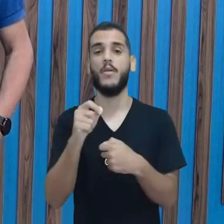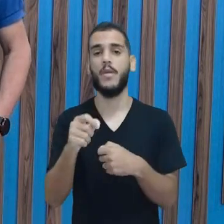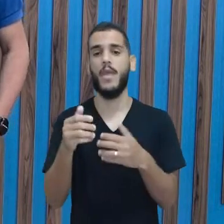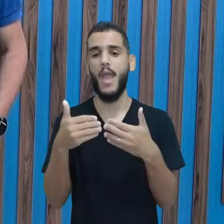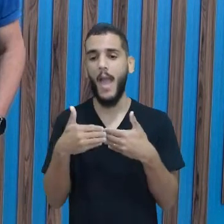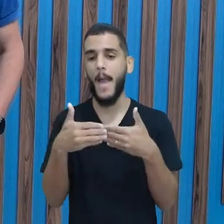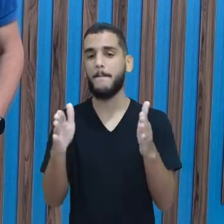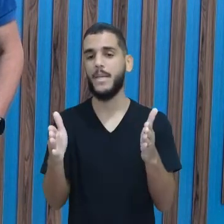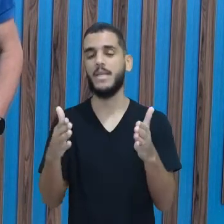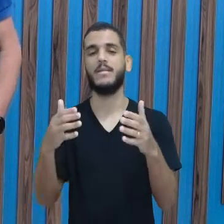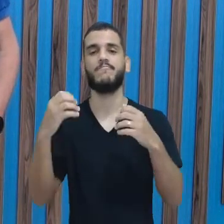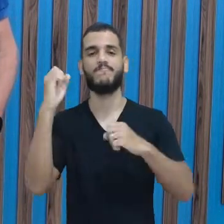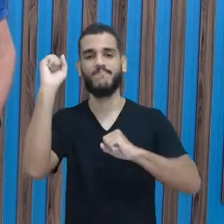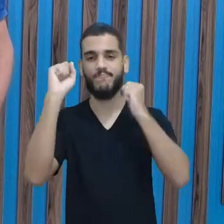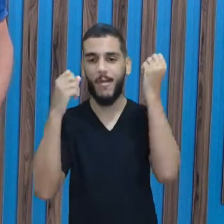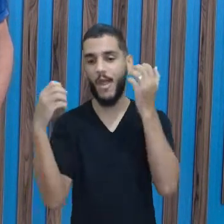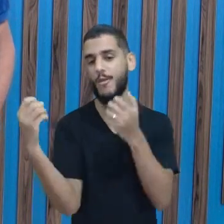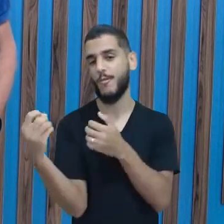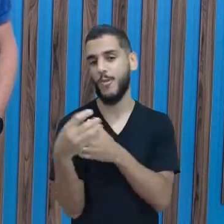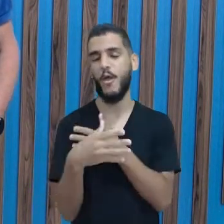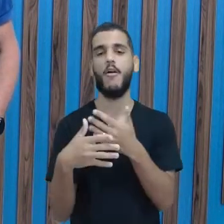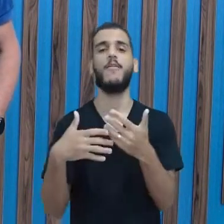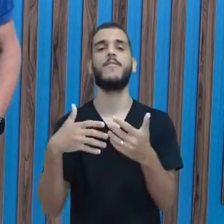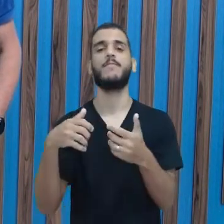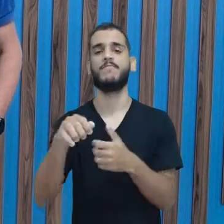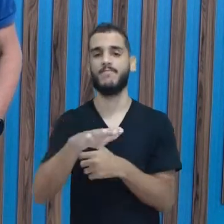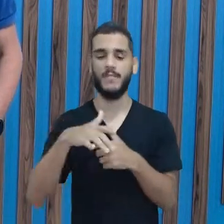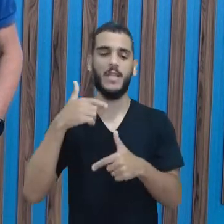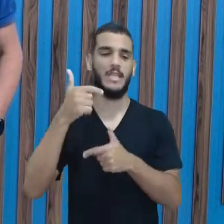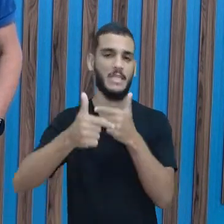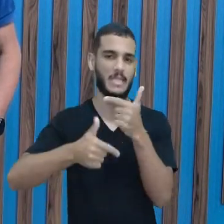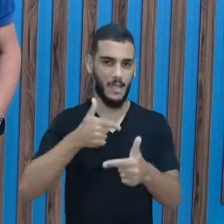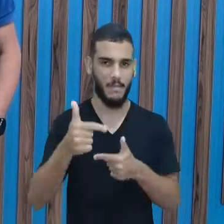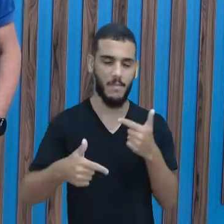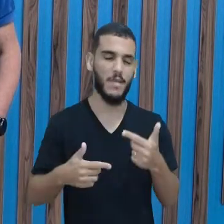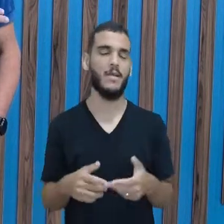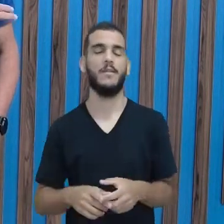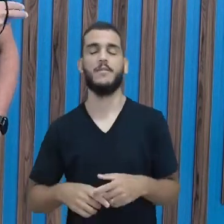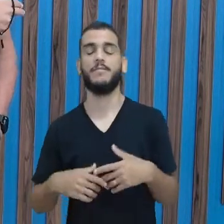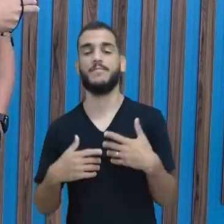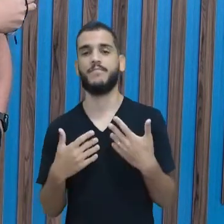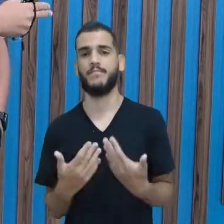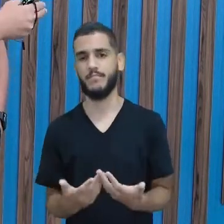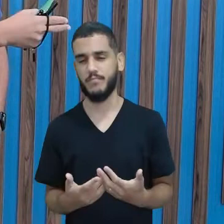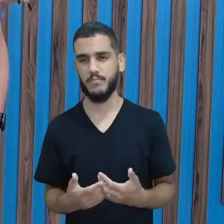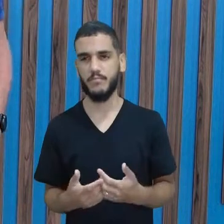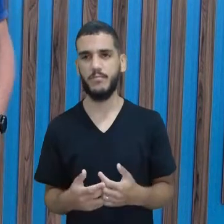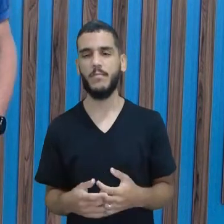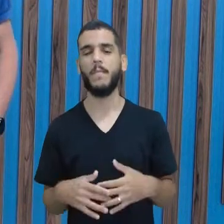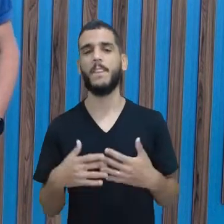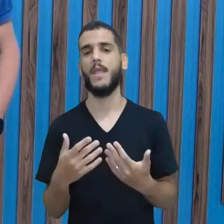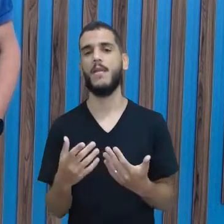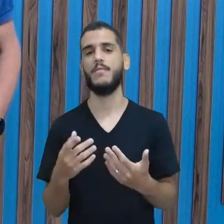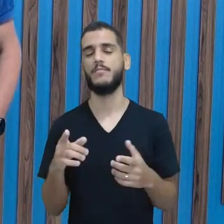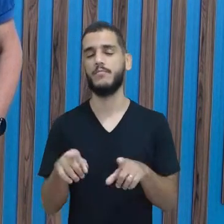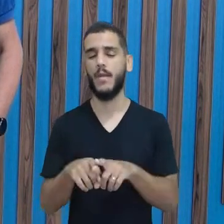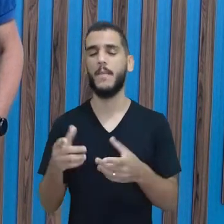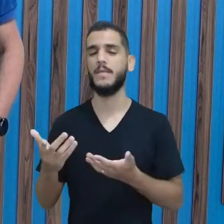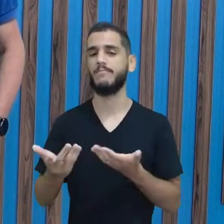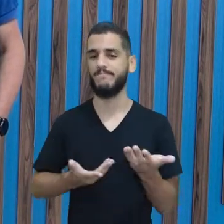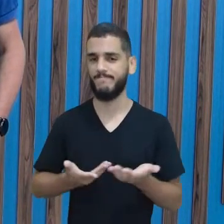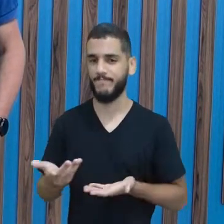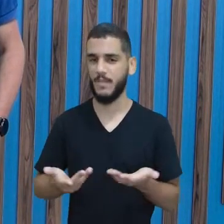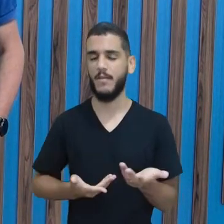novas indústrias, novos mercados de trabalho, seja ele na prestação de serviço.